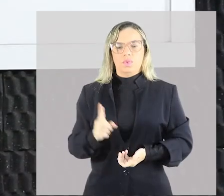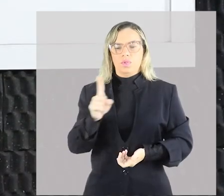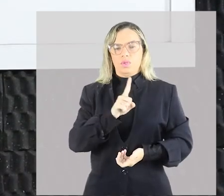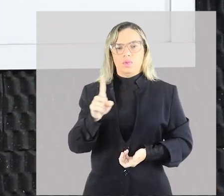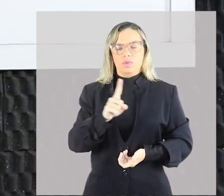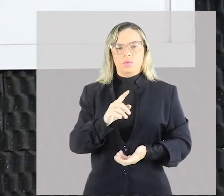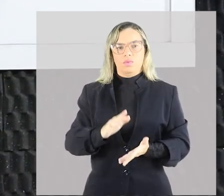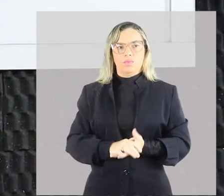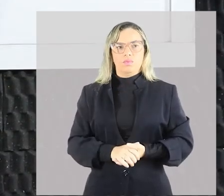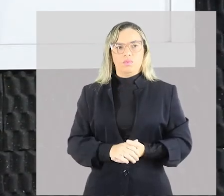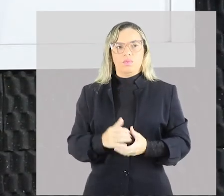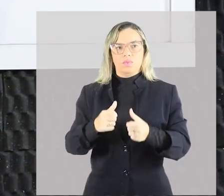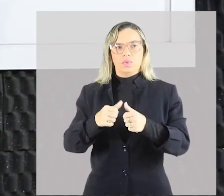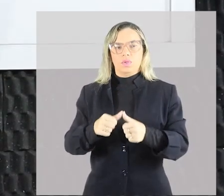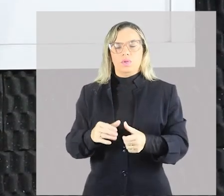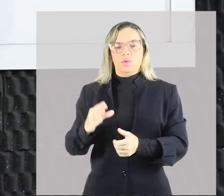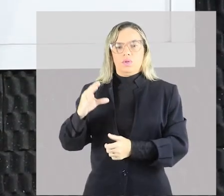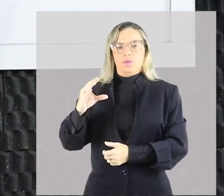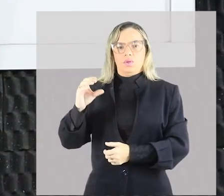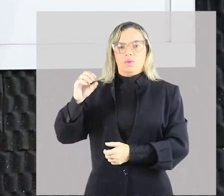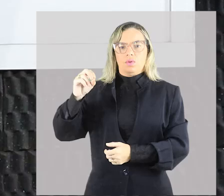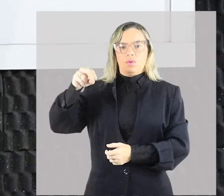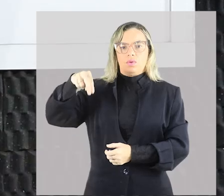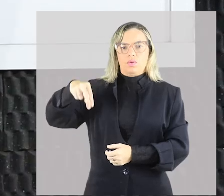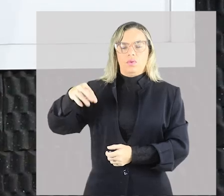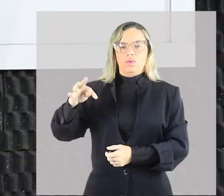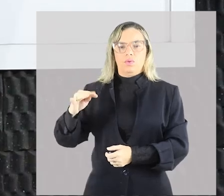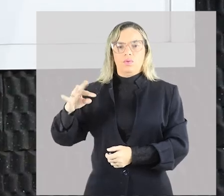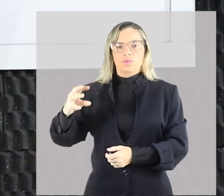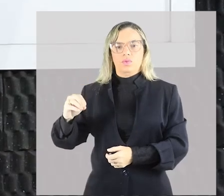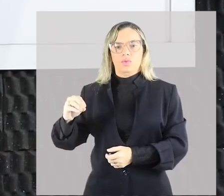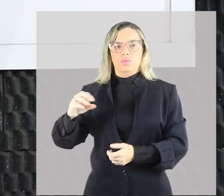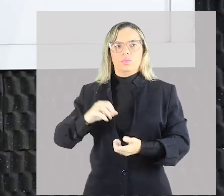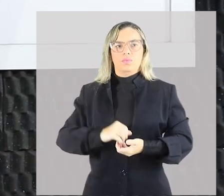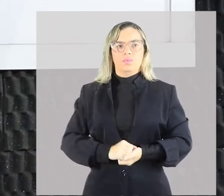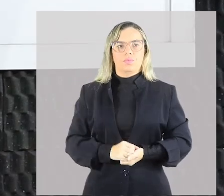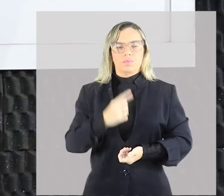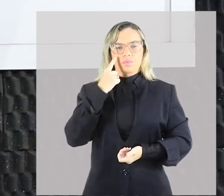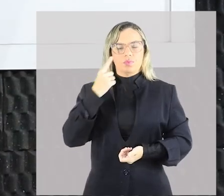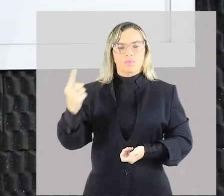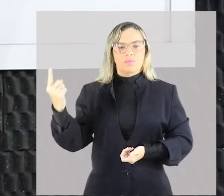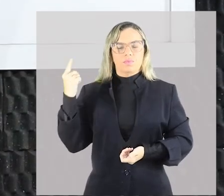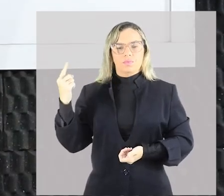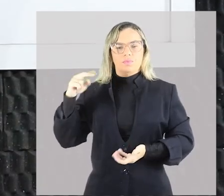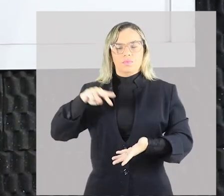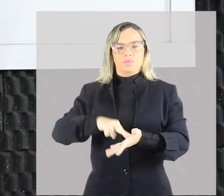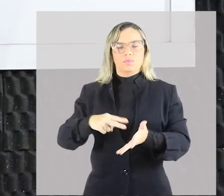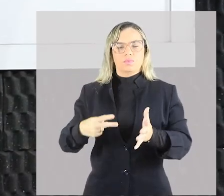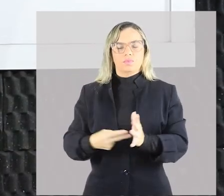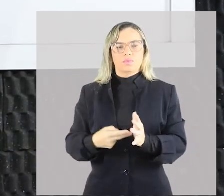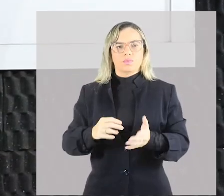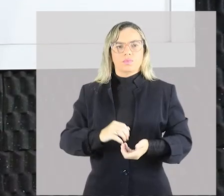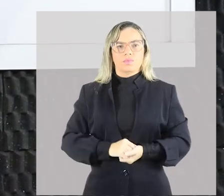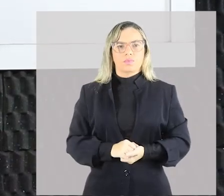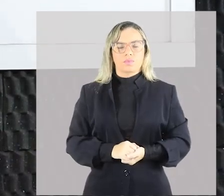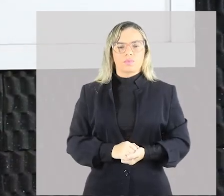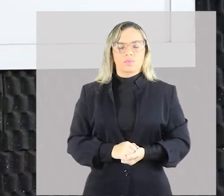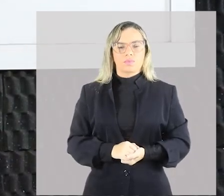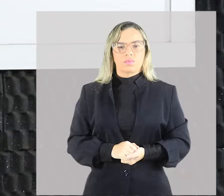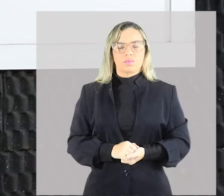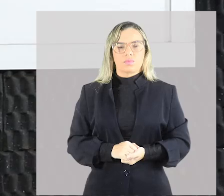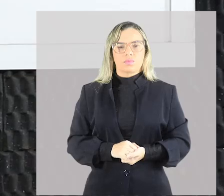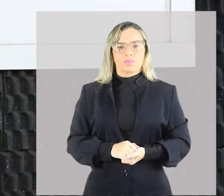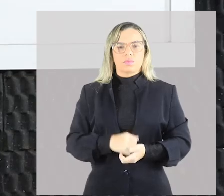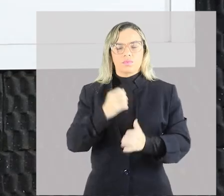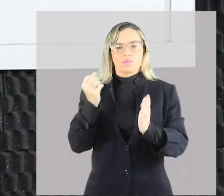não está contido. Certo? Além desses sinais,